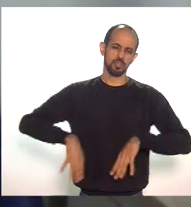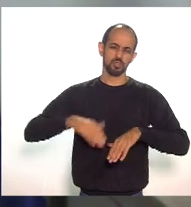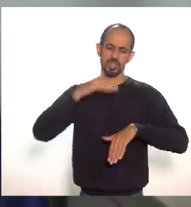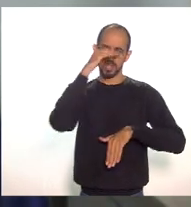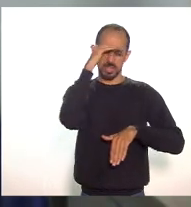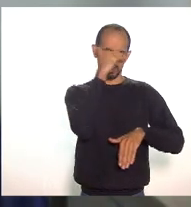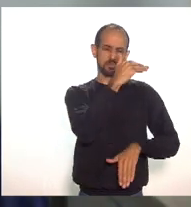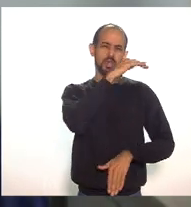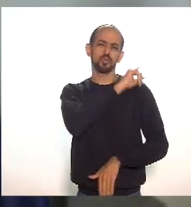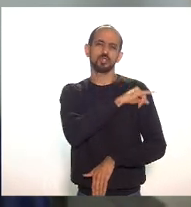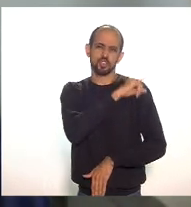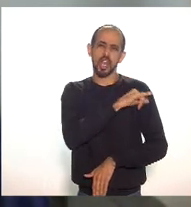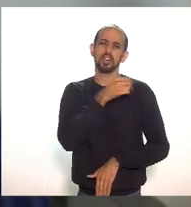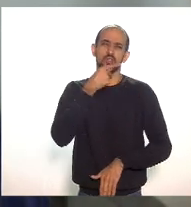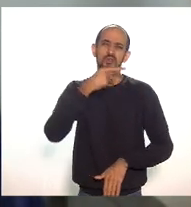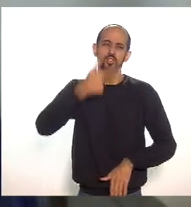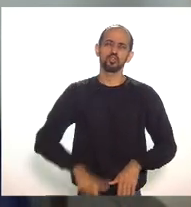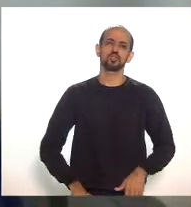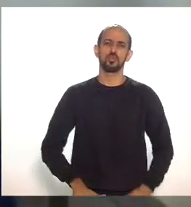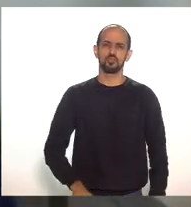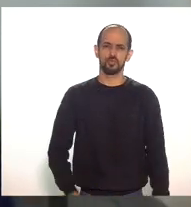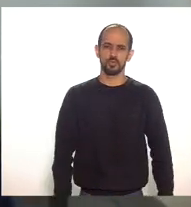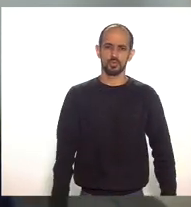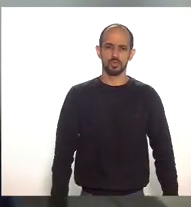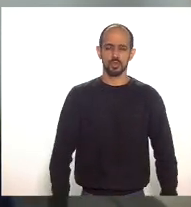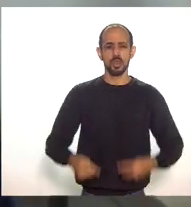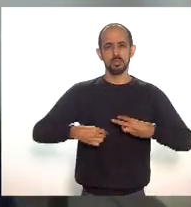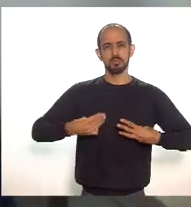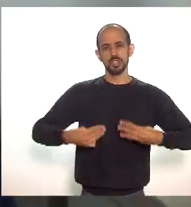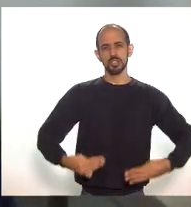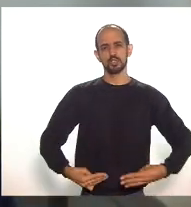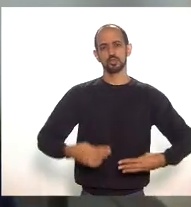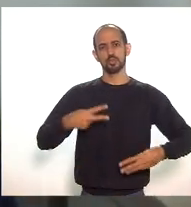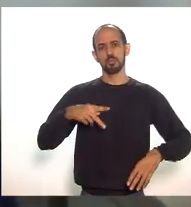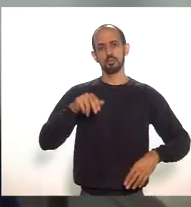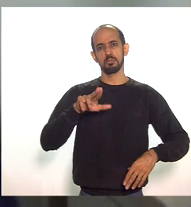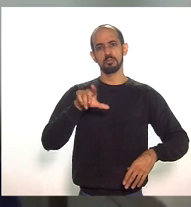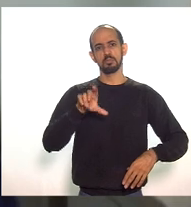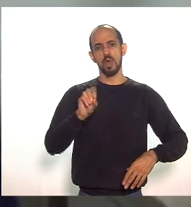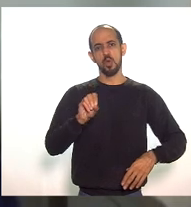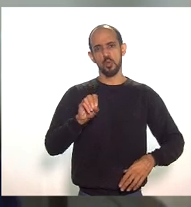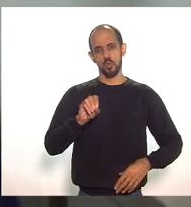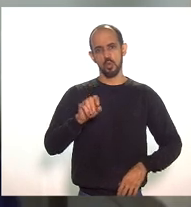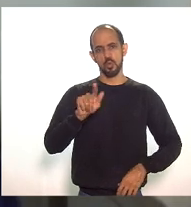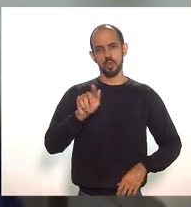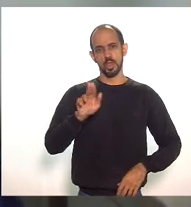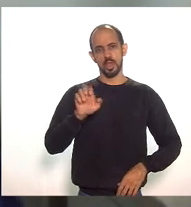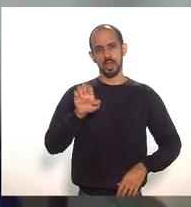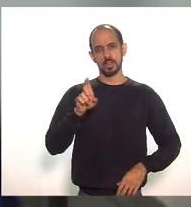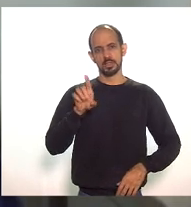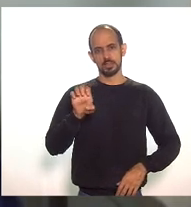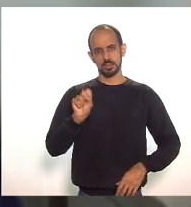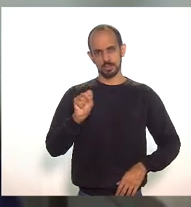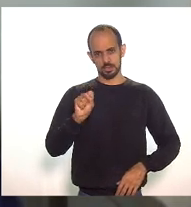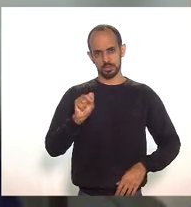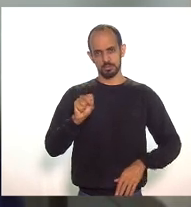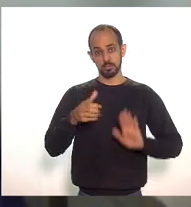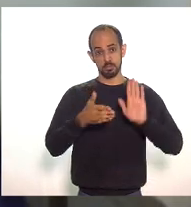respeitem ao recurso Ministro Paulo Guedes me prometeu